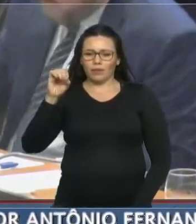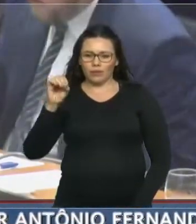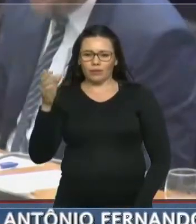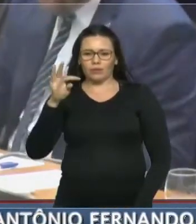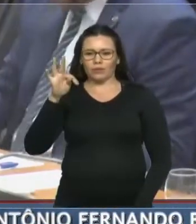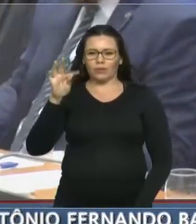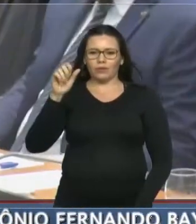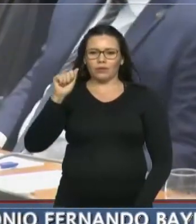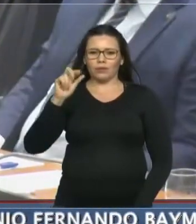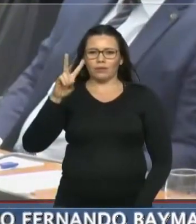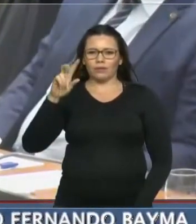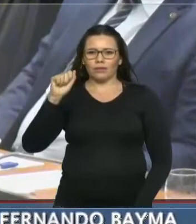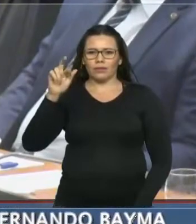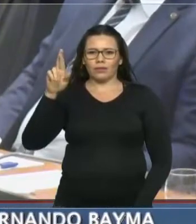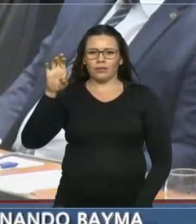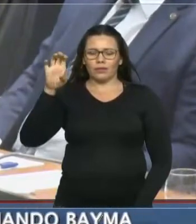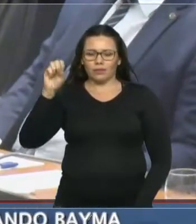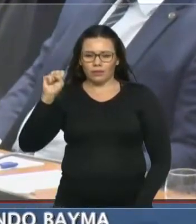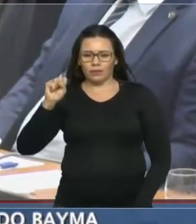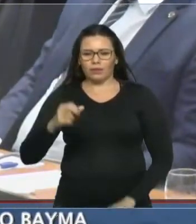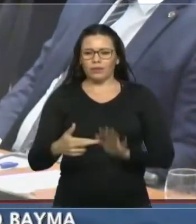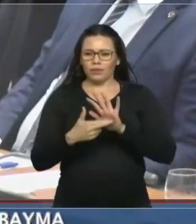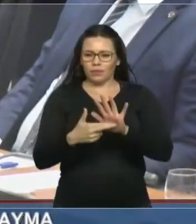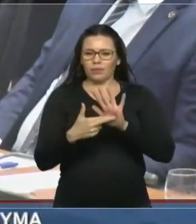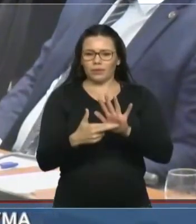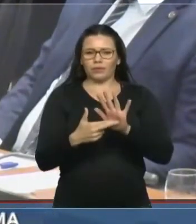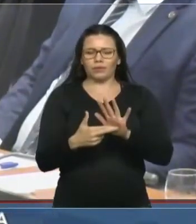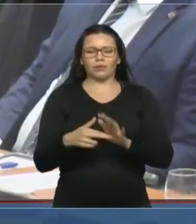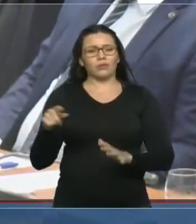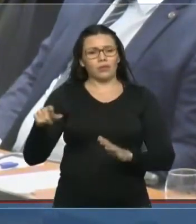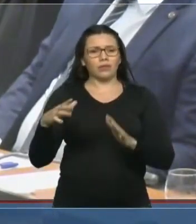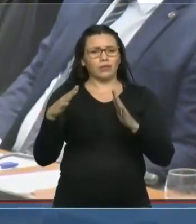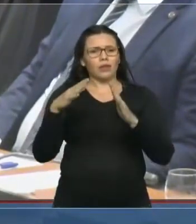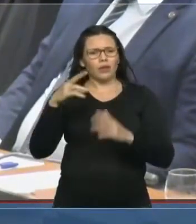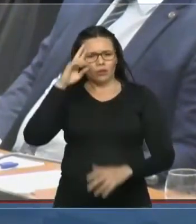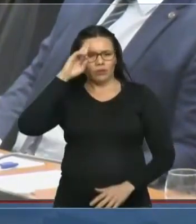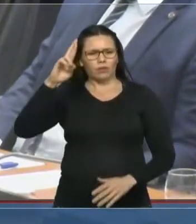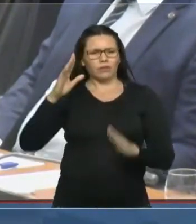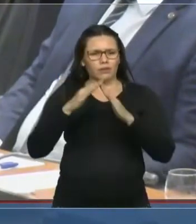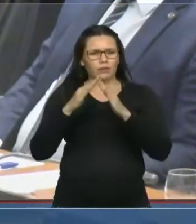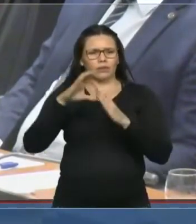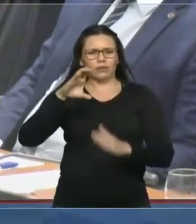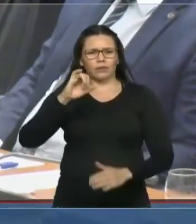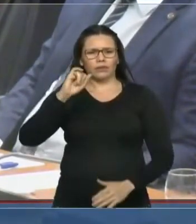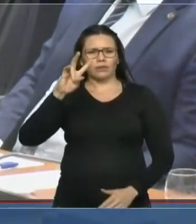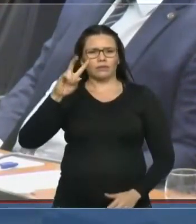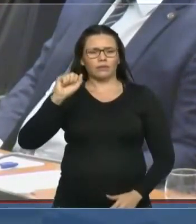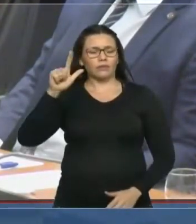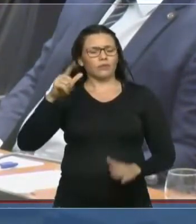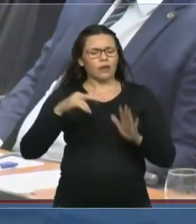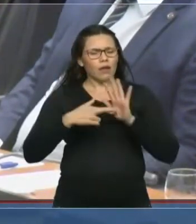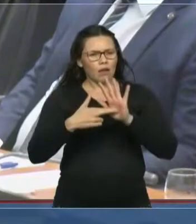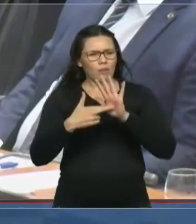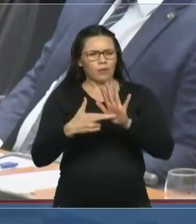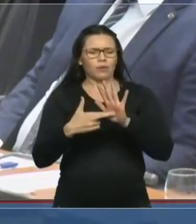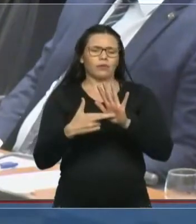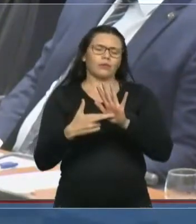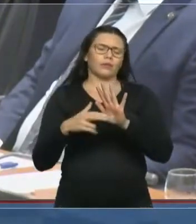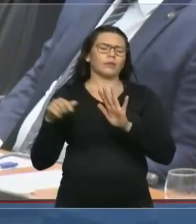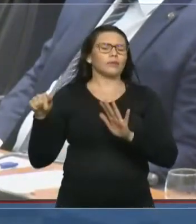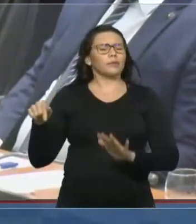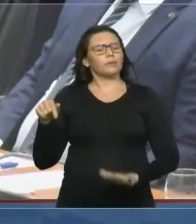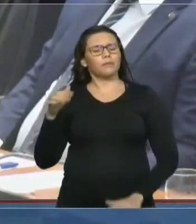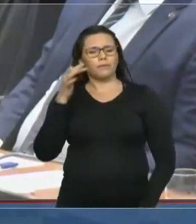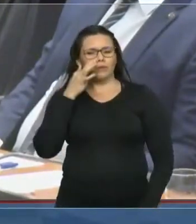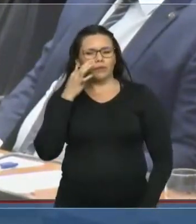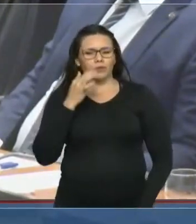Flávio Dino, meu particular amigo, né? E a todos os outros deputados que eu